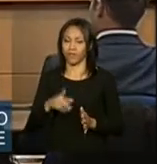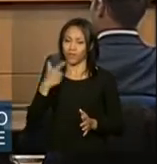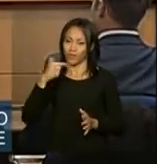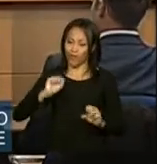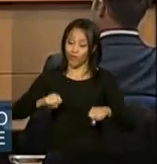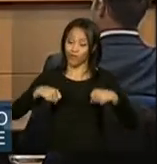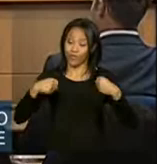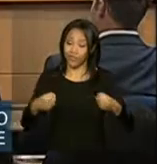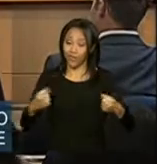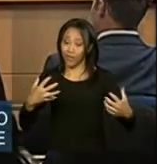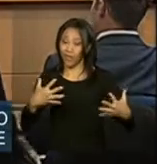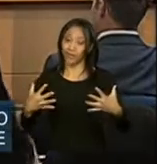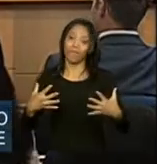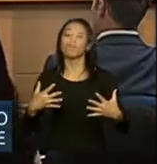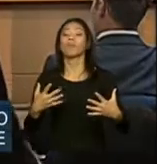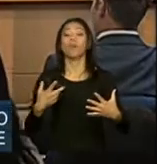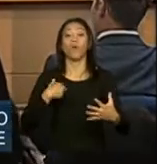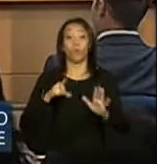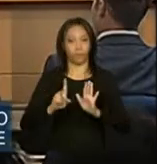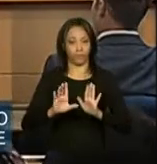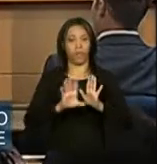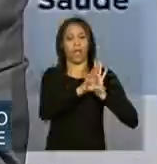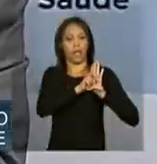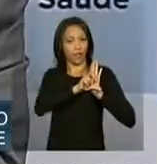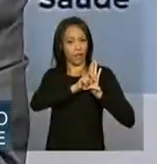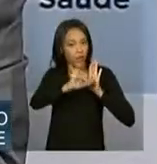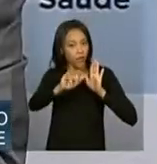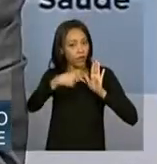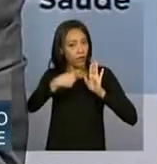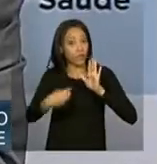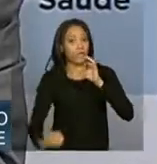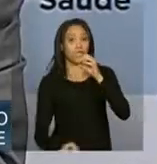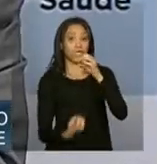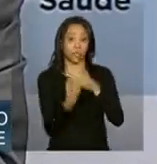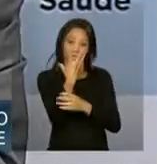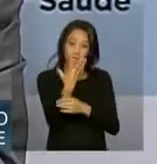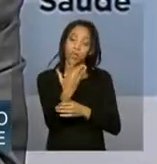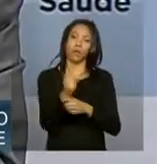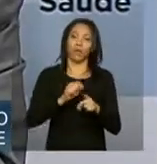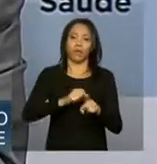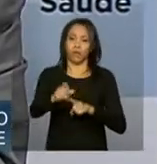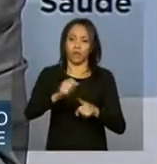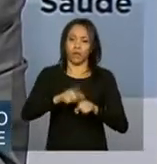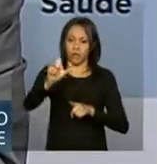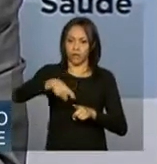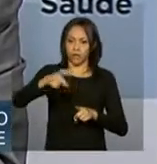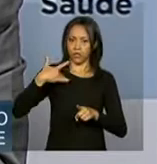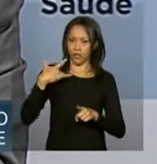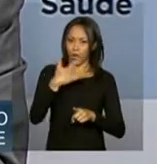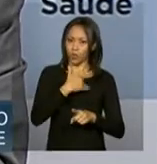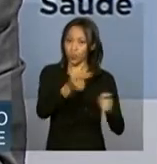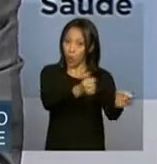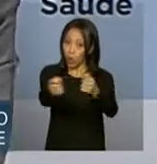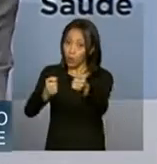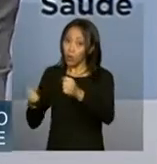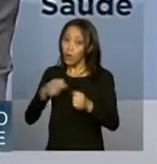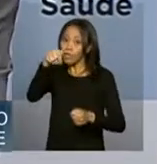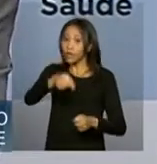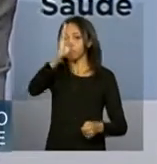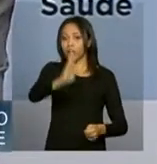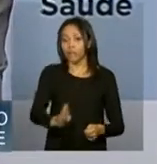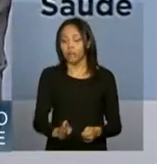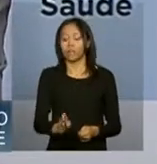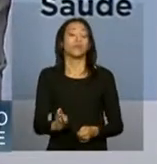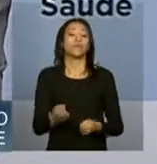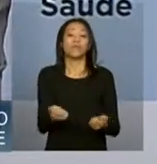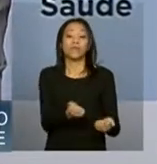Forçar, porque isso é importante. A lei que cria os planos de saúde no Brasil, que regulamenta os planos de saúde do Brasil, dá